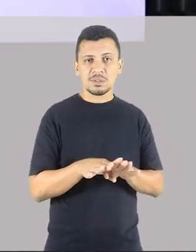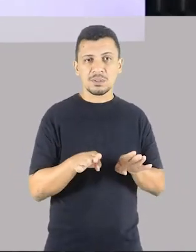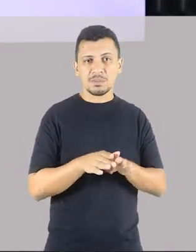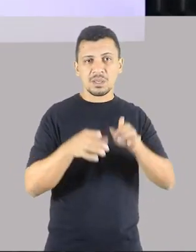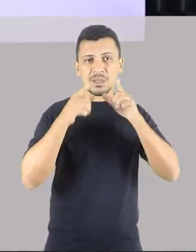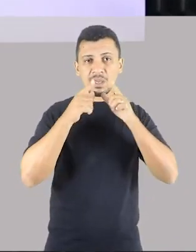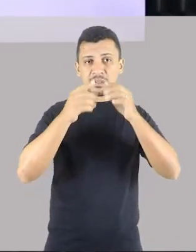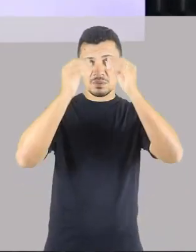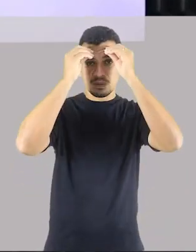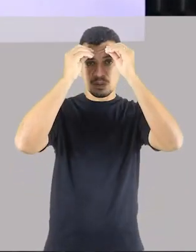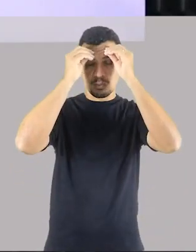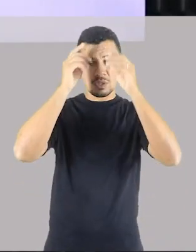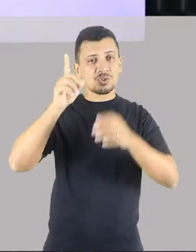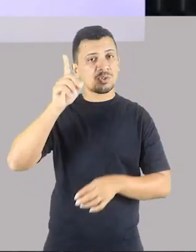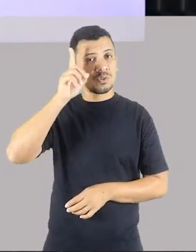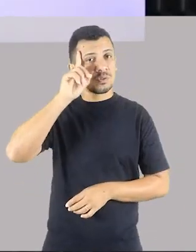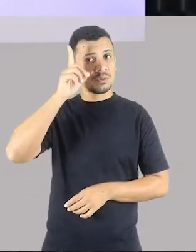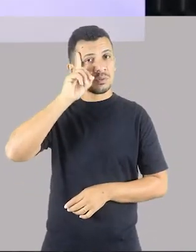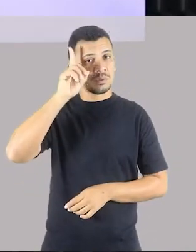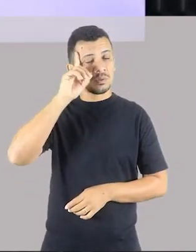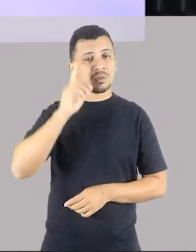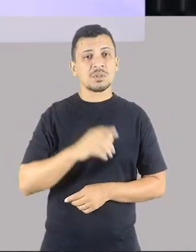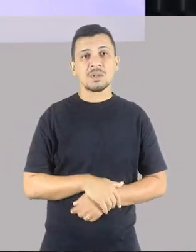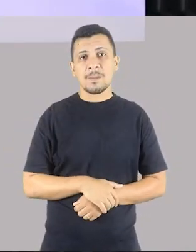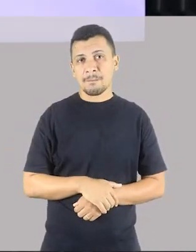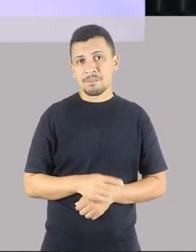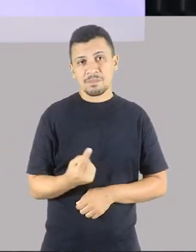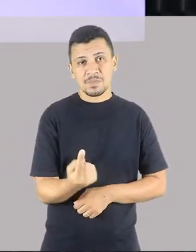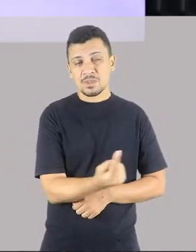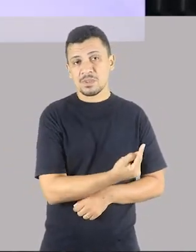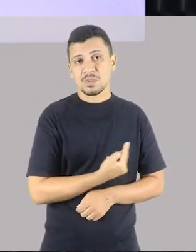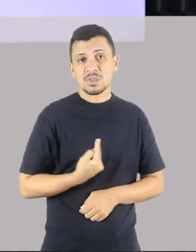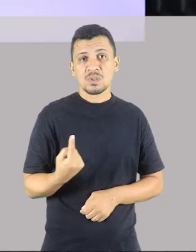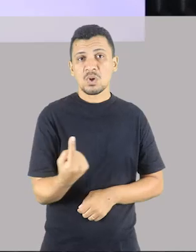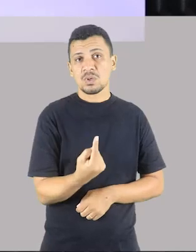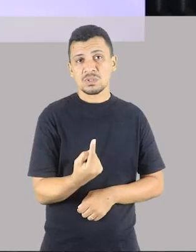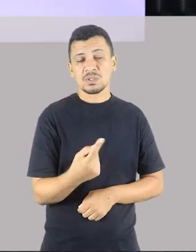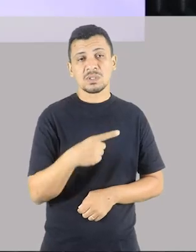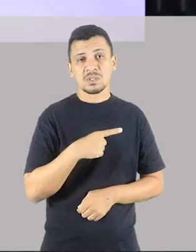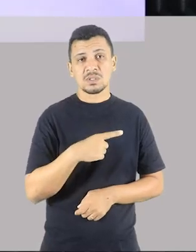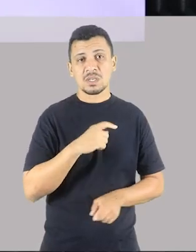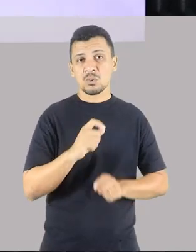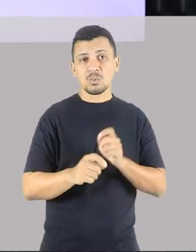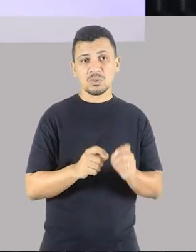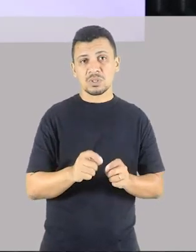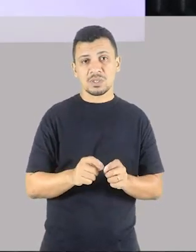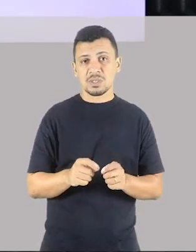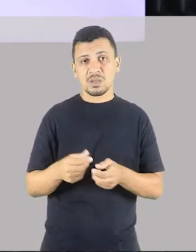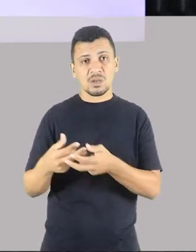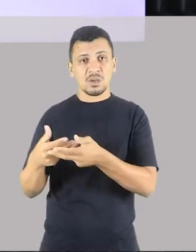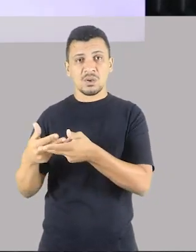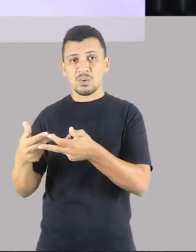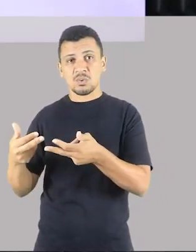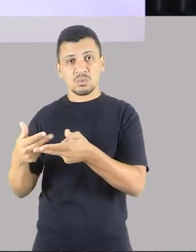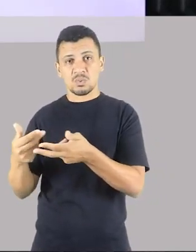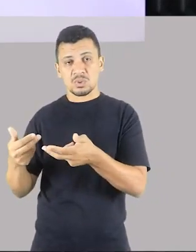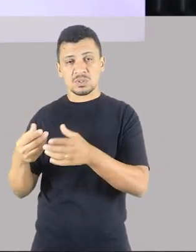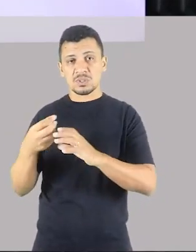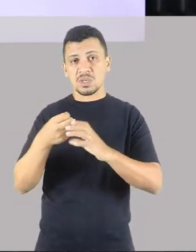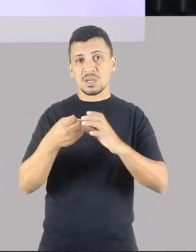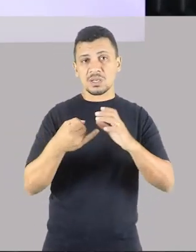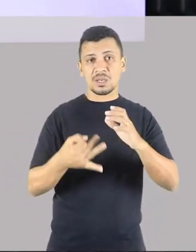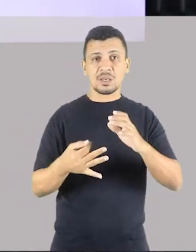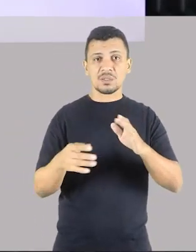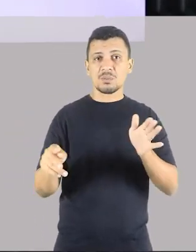linguagem cotidiana, nós atribuirmos a coisas características ou